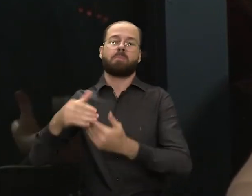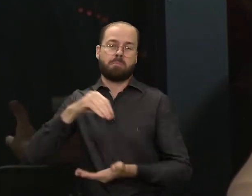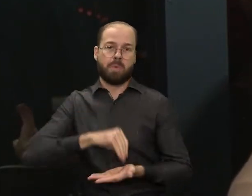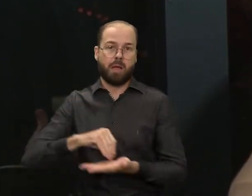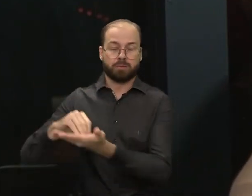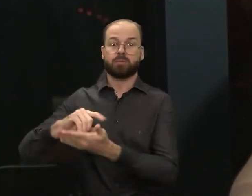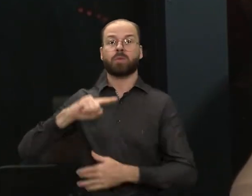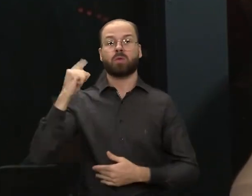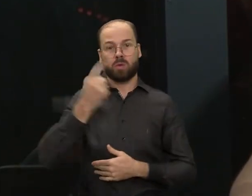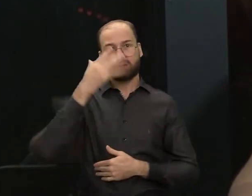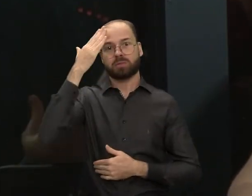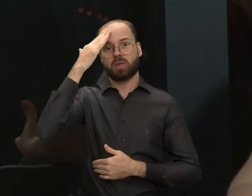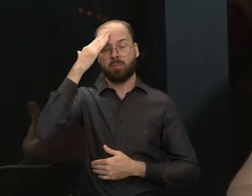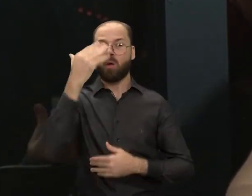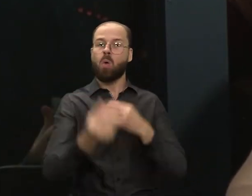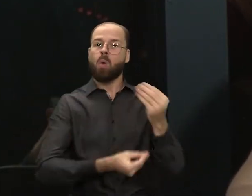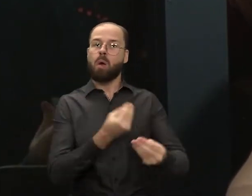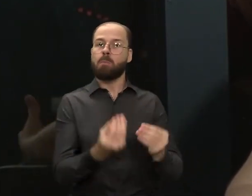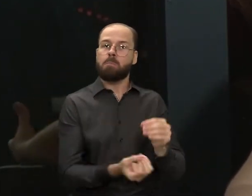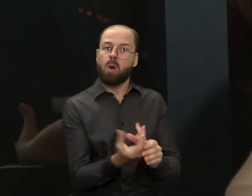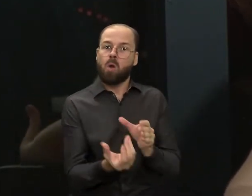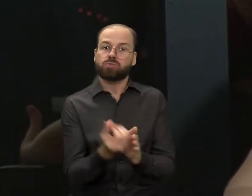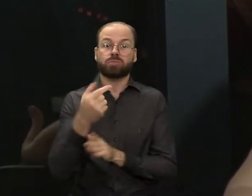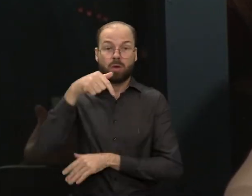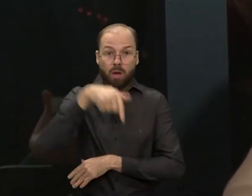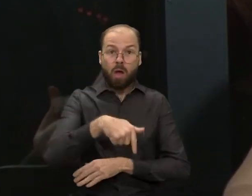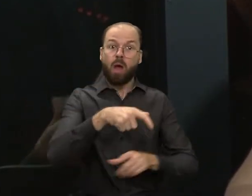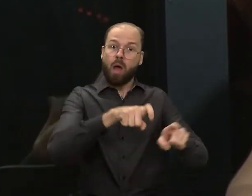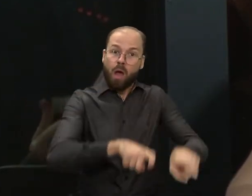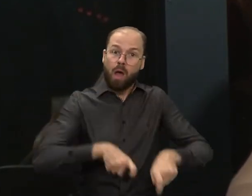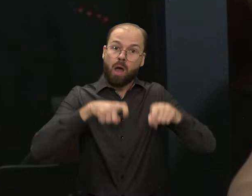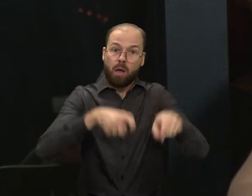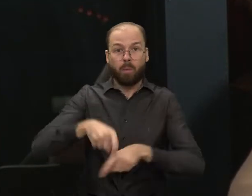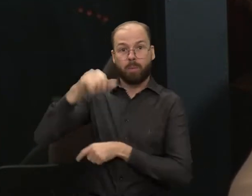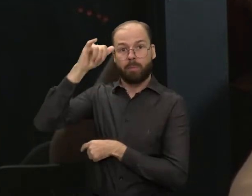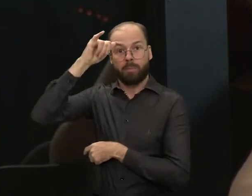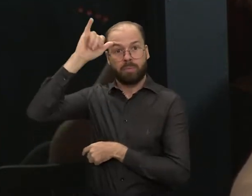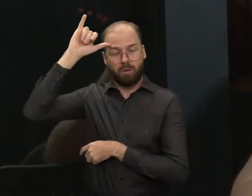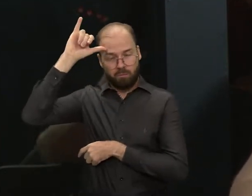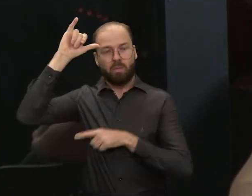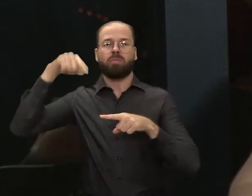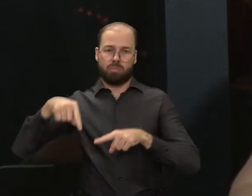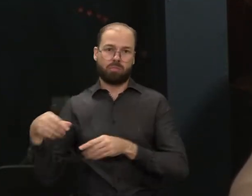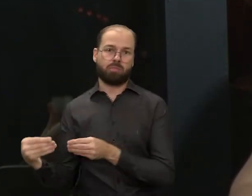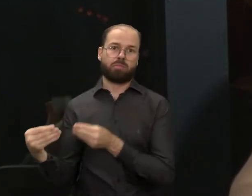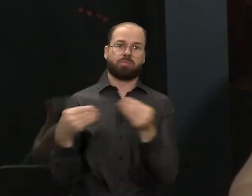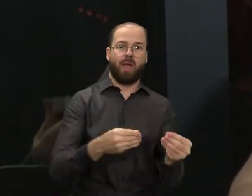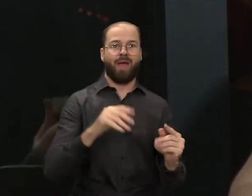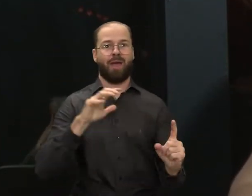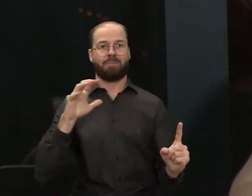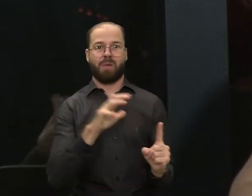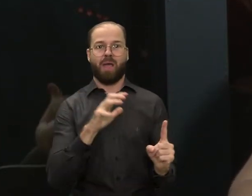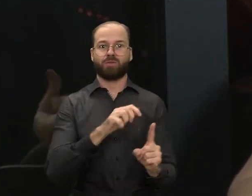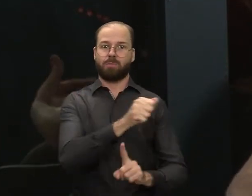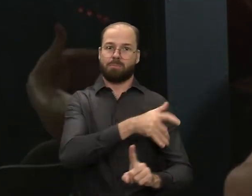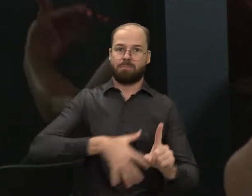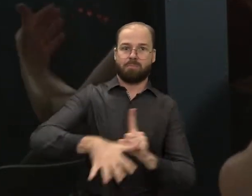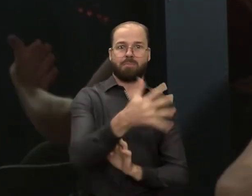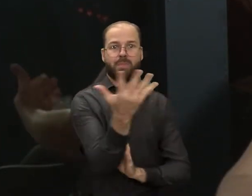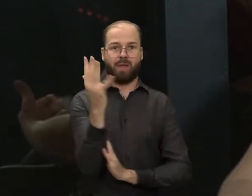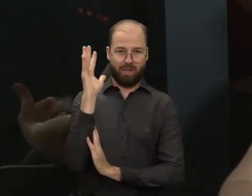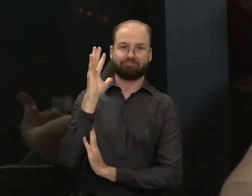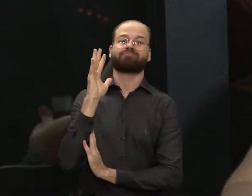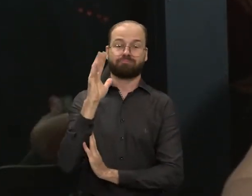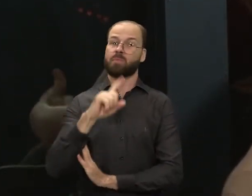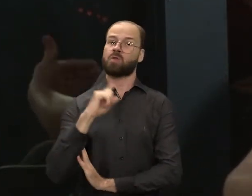a gente sabe que a produção agrícola, a produção pecuária causam um impacto ao meio ambiente, né? E a gente não vai